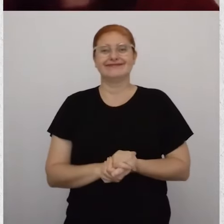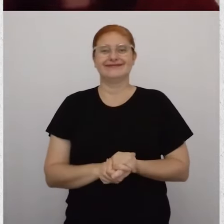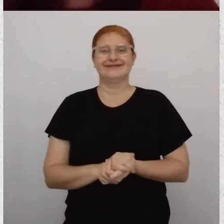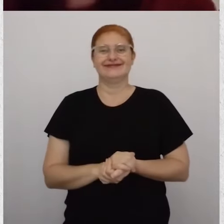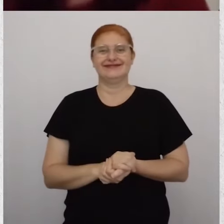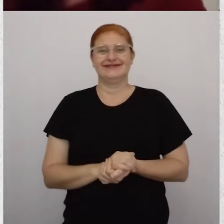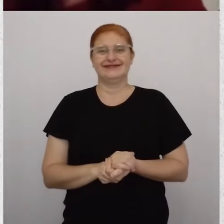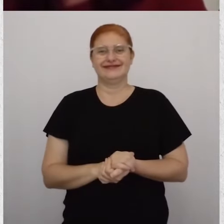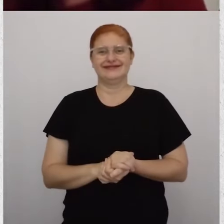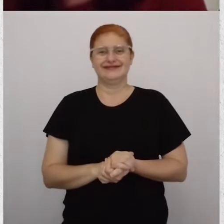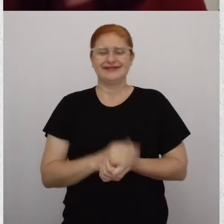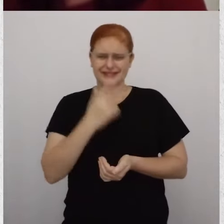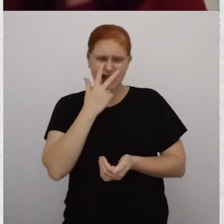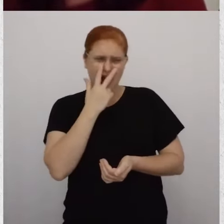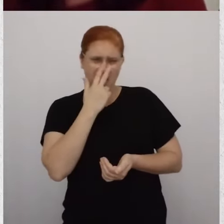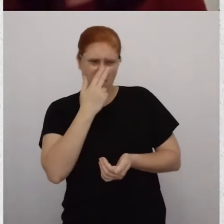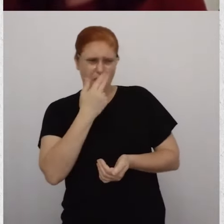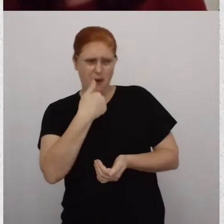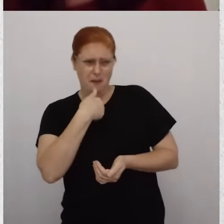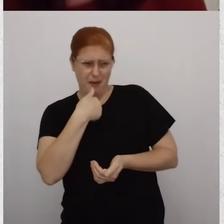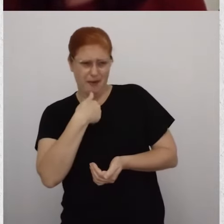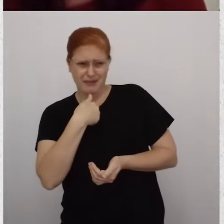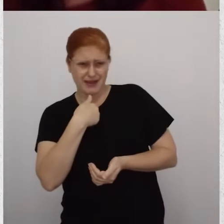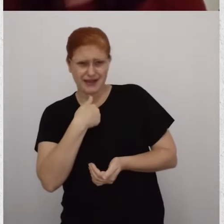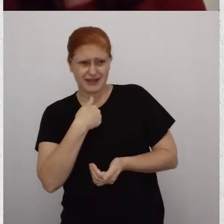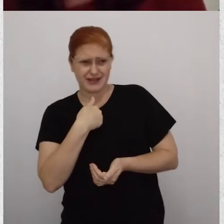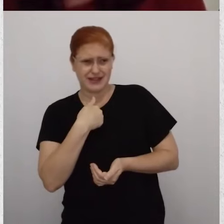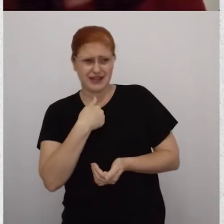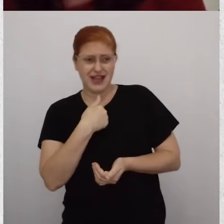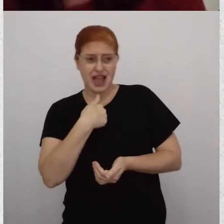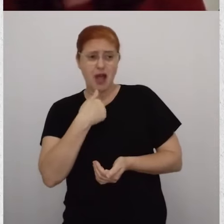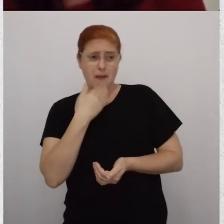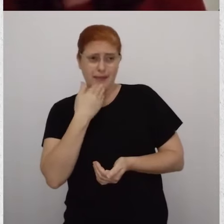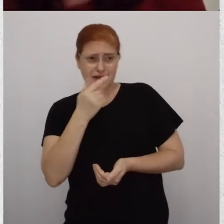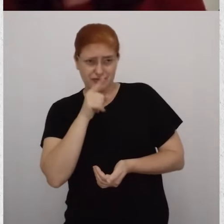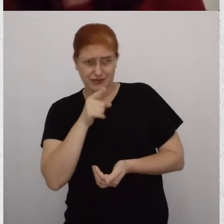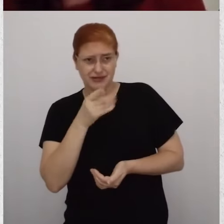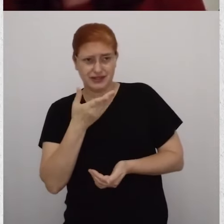Não apareceu da mesma forma que apareceu para mim, não? Quando eu pedi?